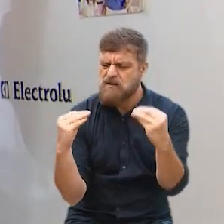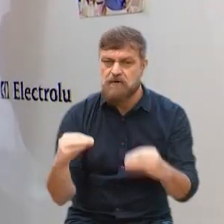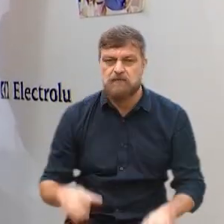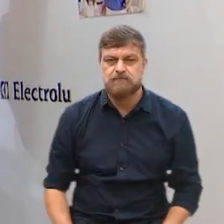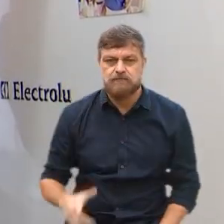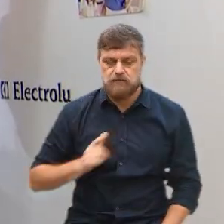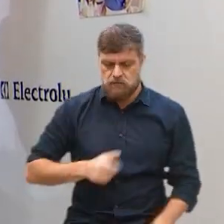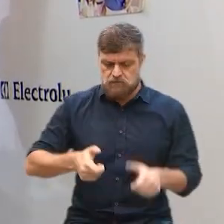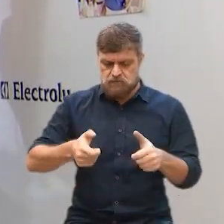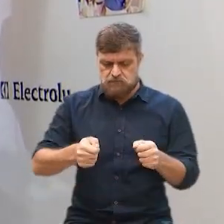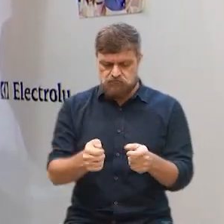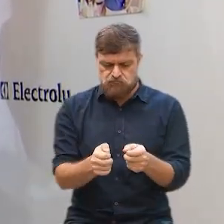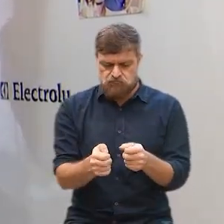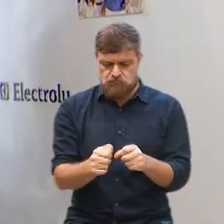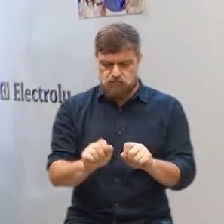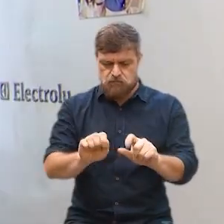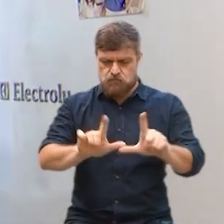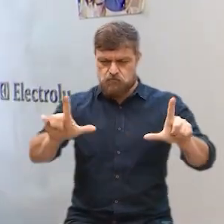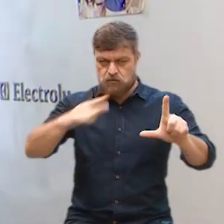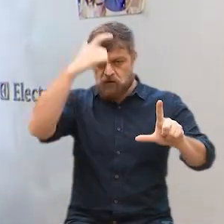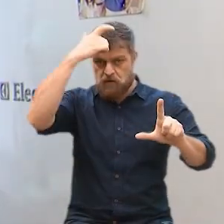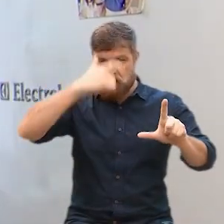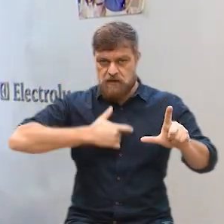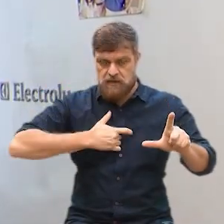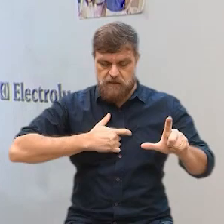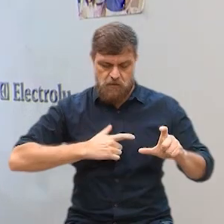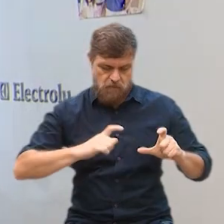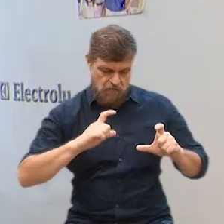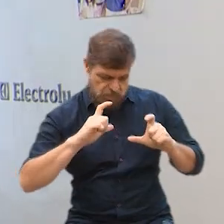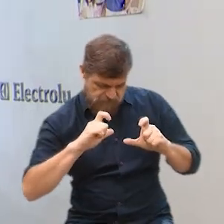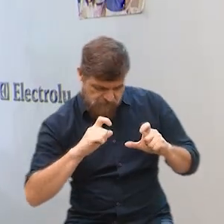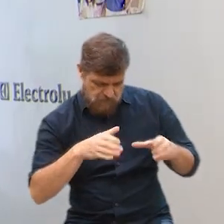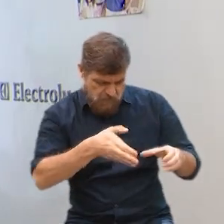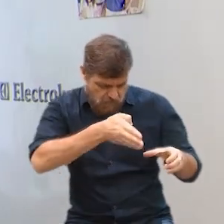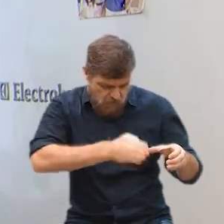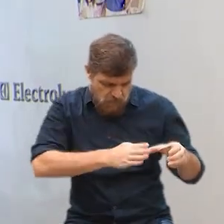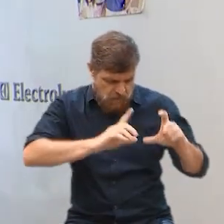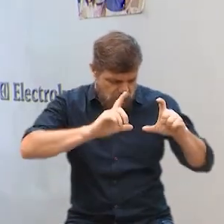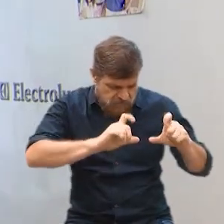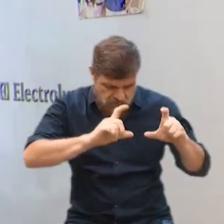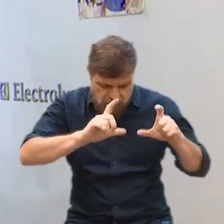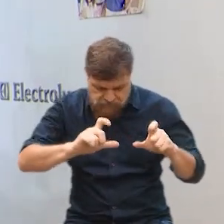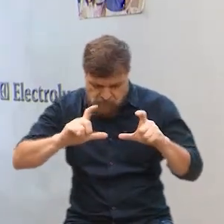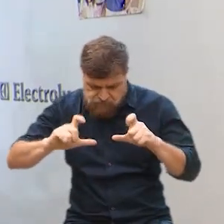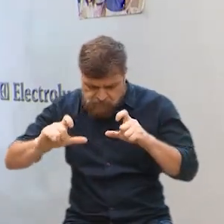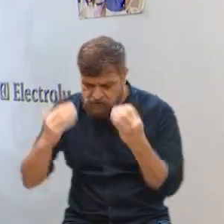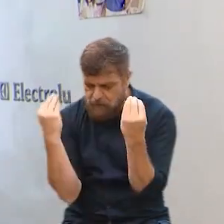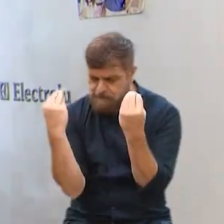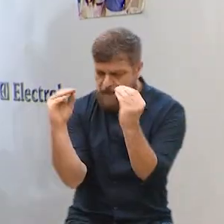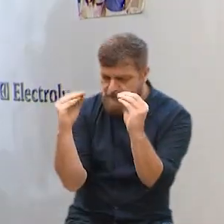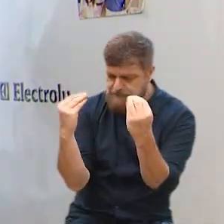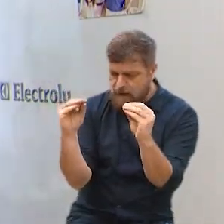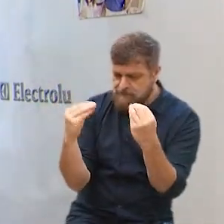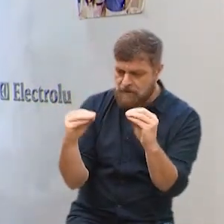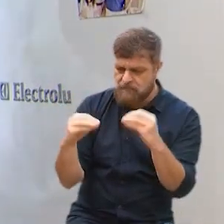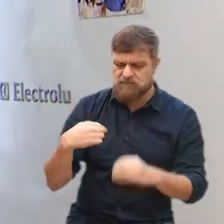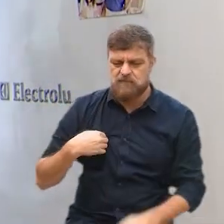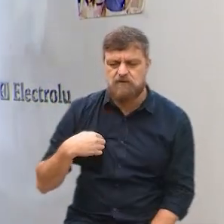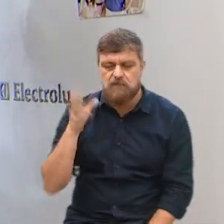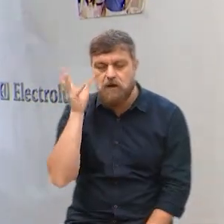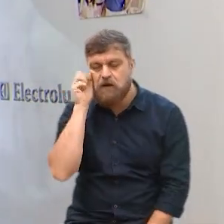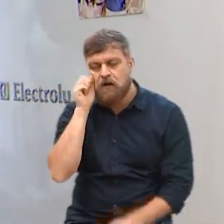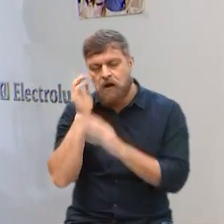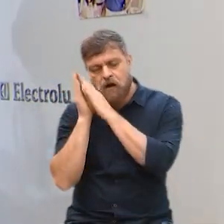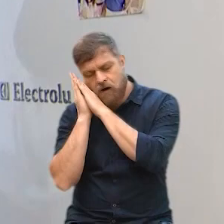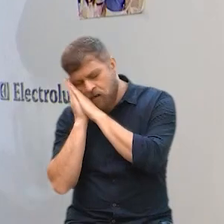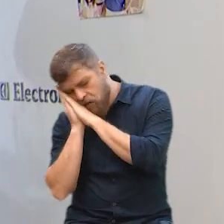o Facebook, coloquei lá, porque eu já tirava foto dos meus bolos, porque eu tinha um blog, eu tirava fotos dele, coloquei lá e fui dormir. Falei, seja